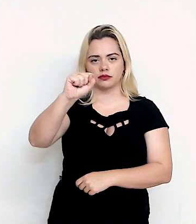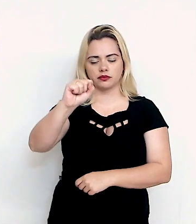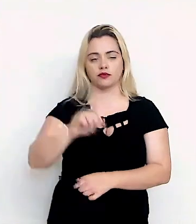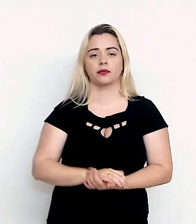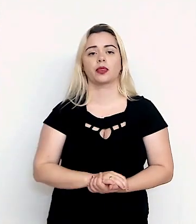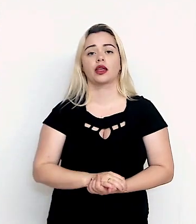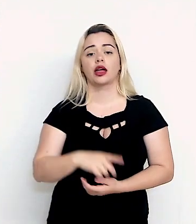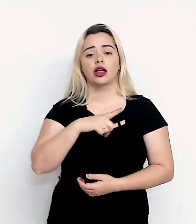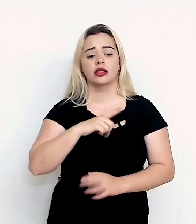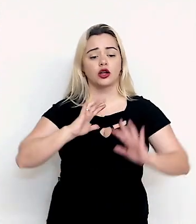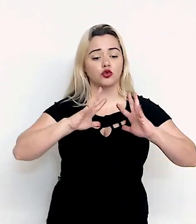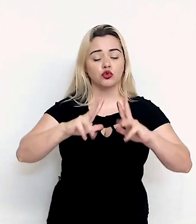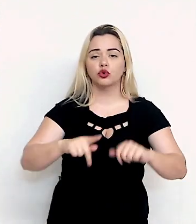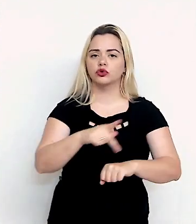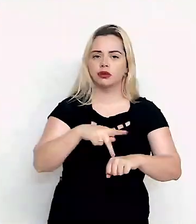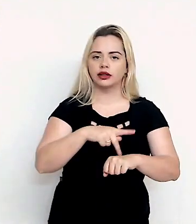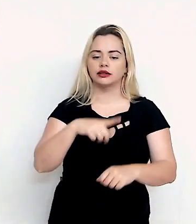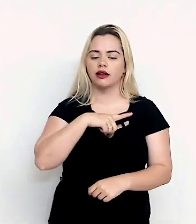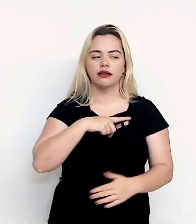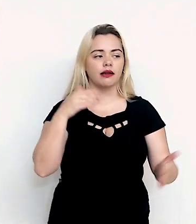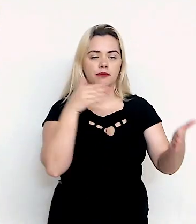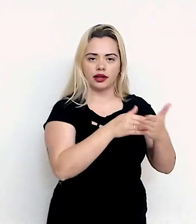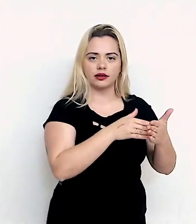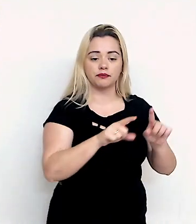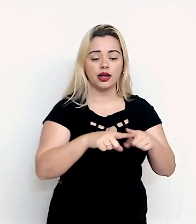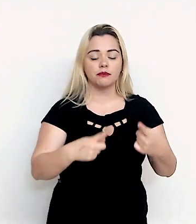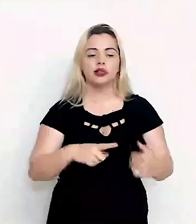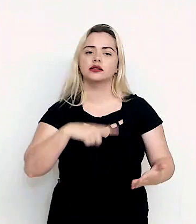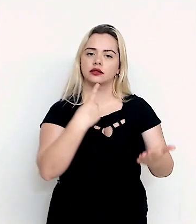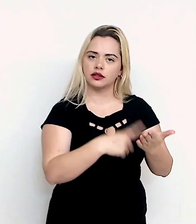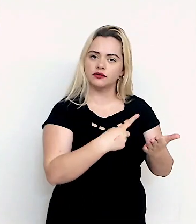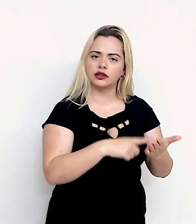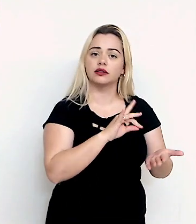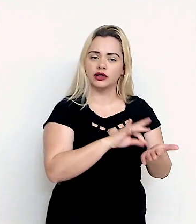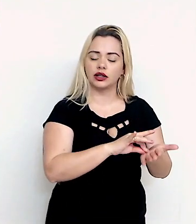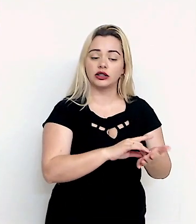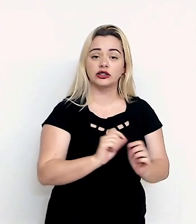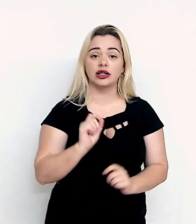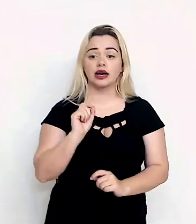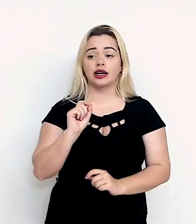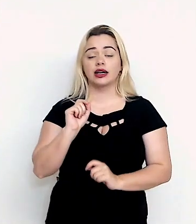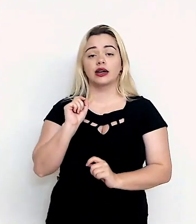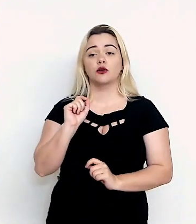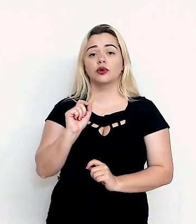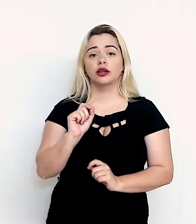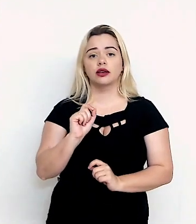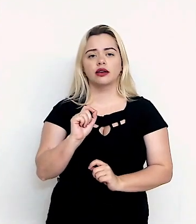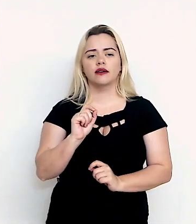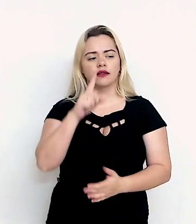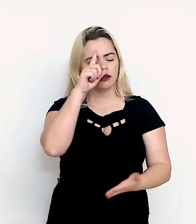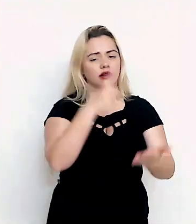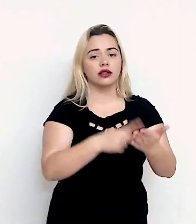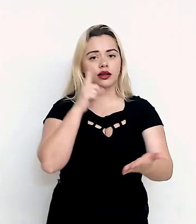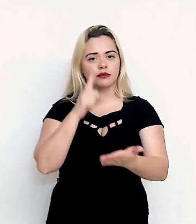é todos os países tem metas mas na verdade é Quem determina determina a meta de